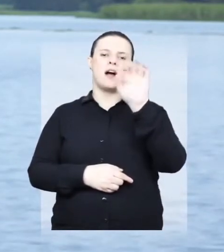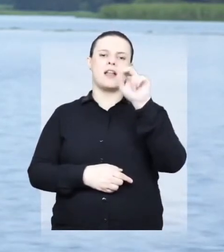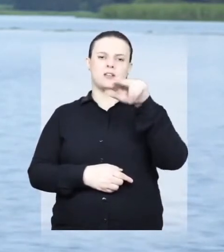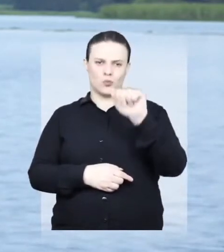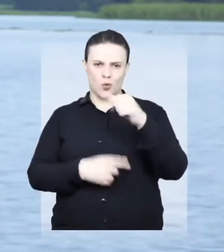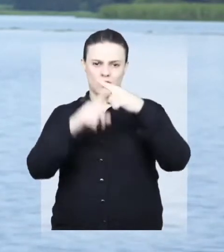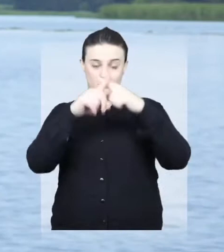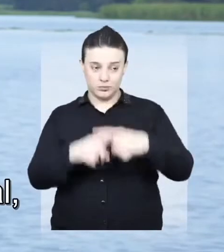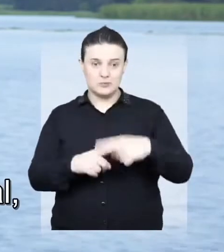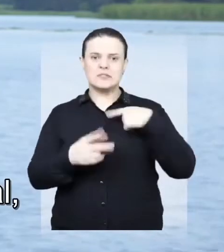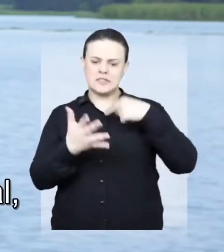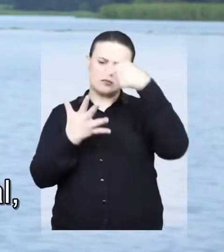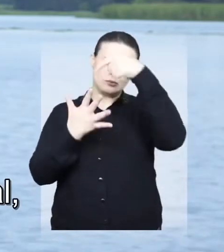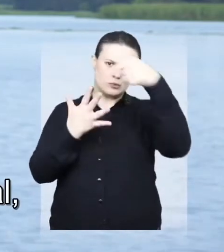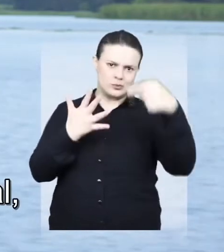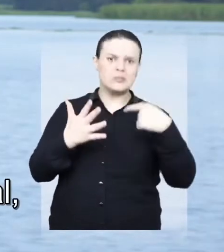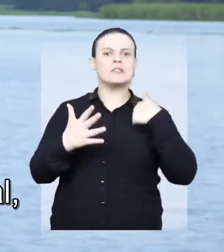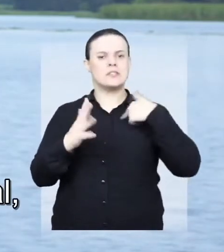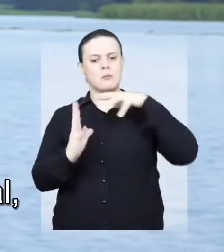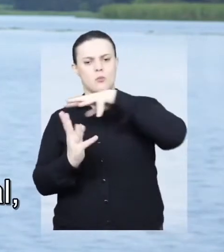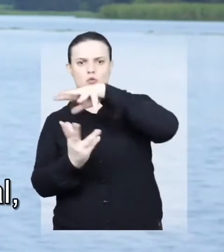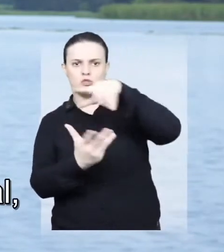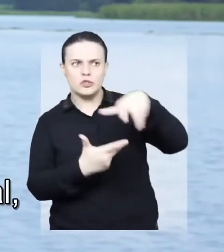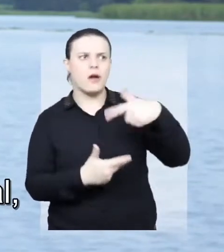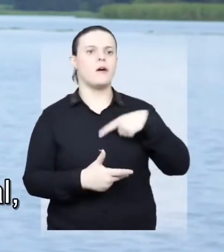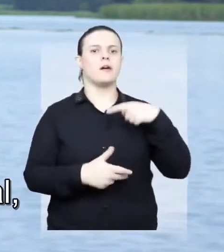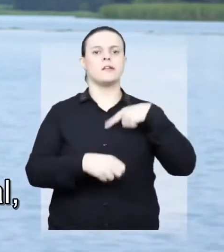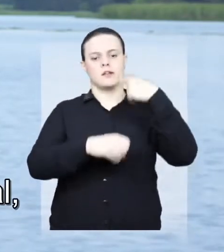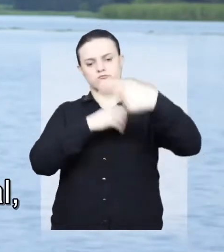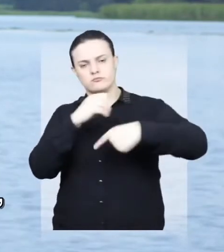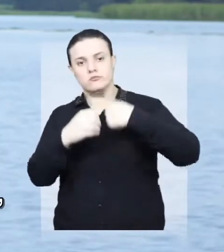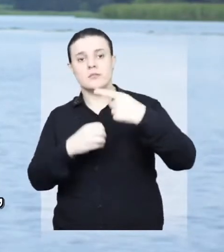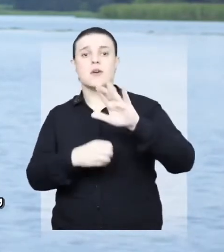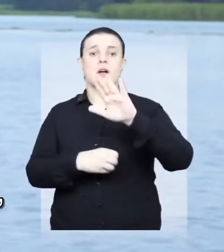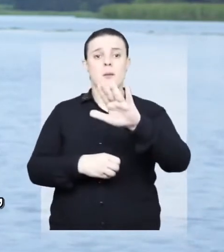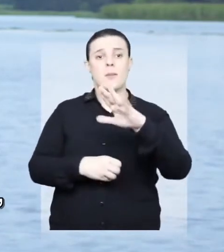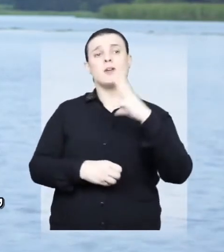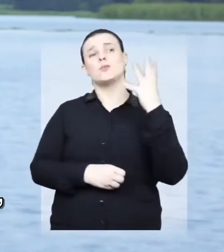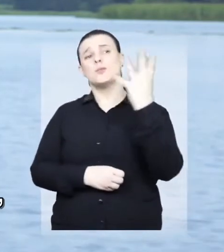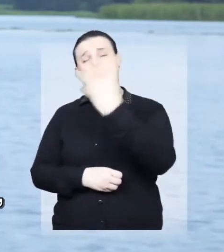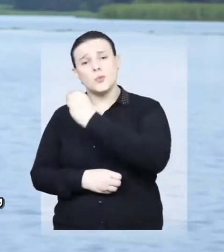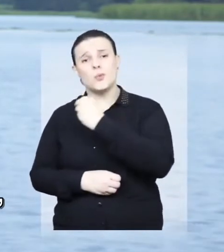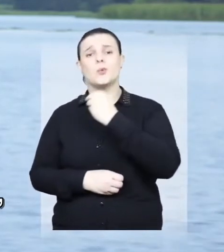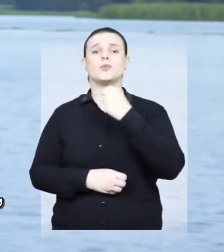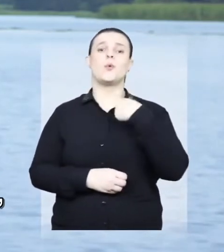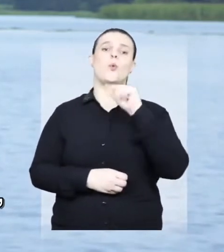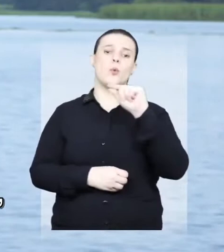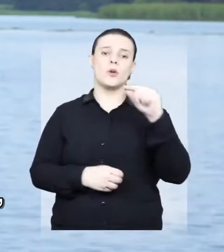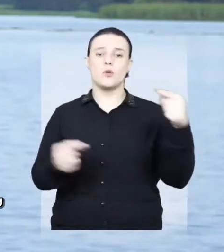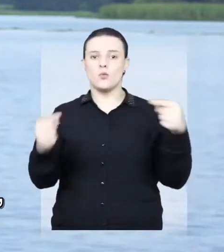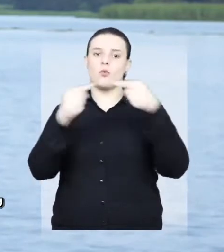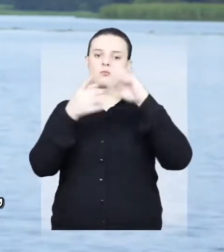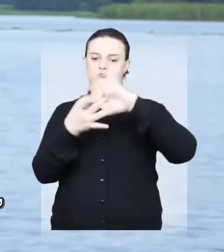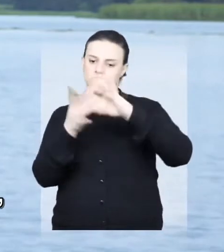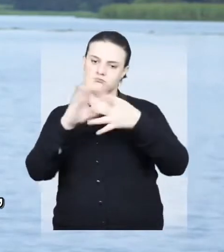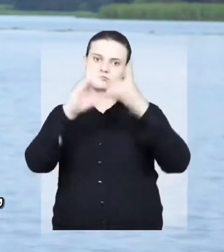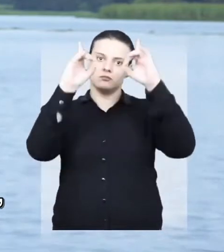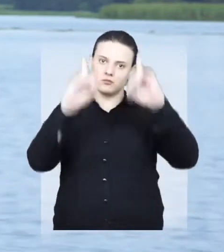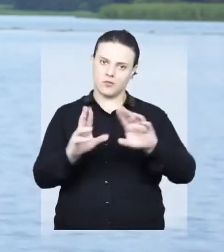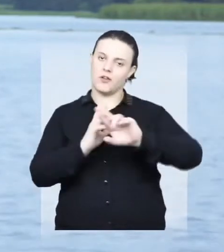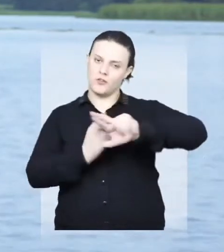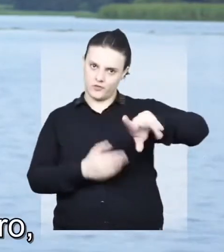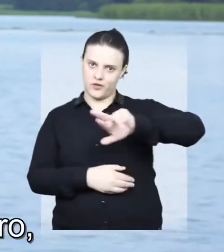outras modalidades, também tem campeonato mundial, tem expressão internacional, só que não é reconhecida ainda a nível de Jogos